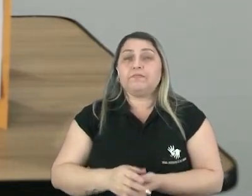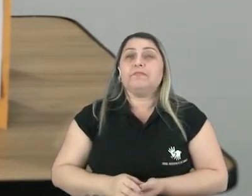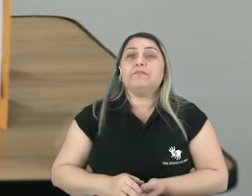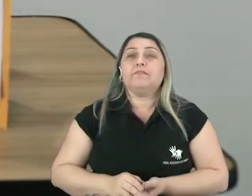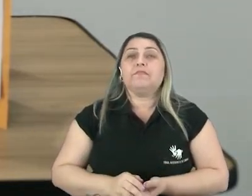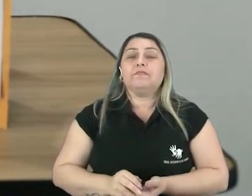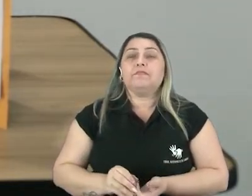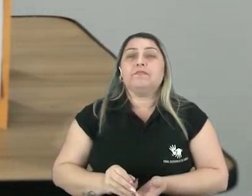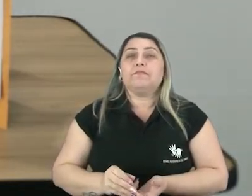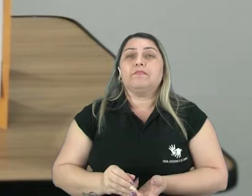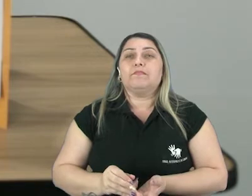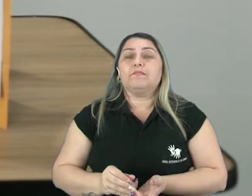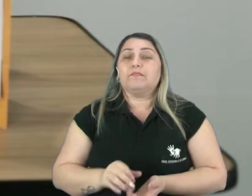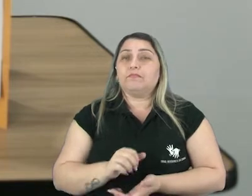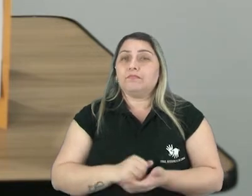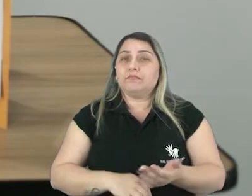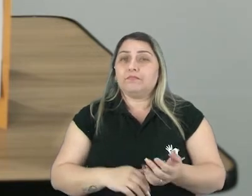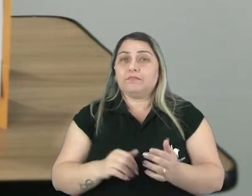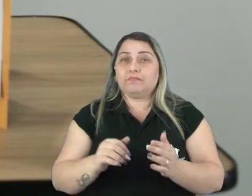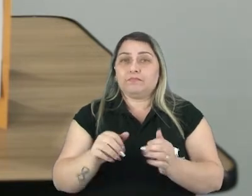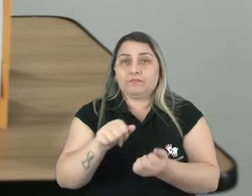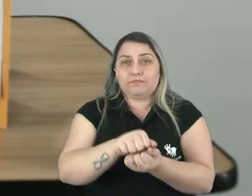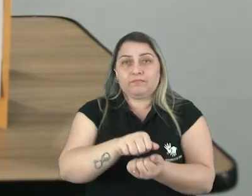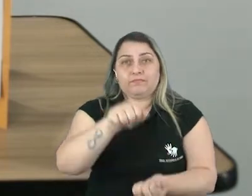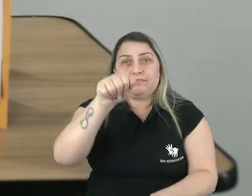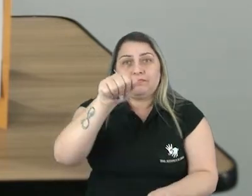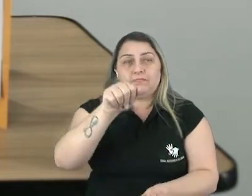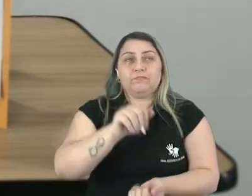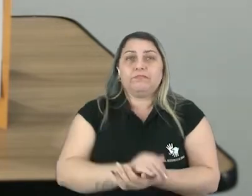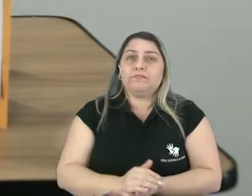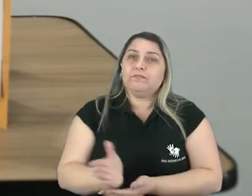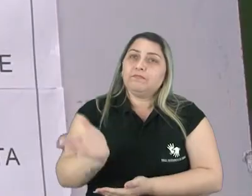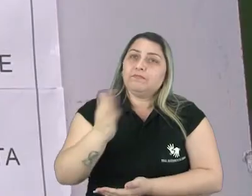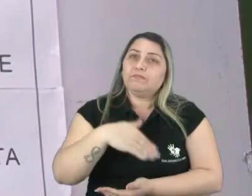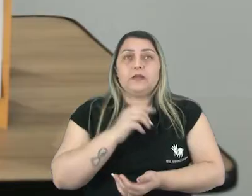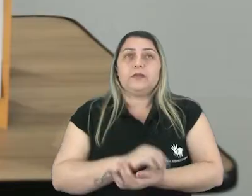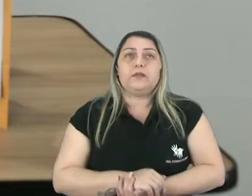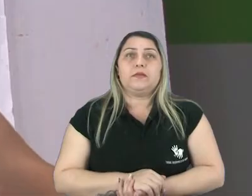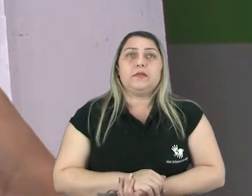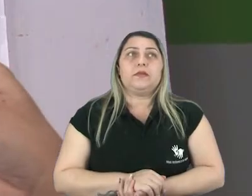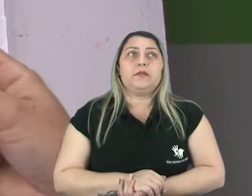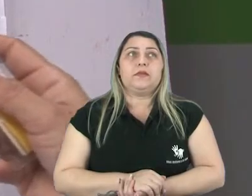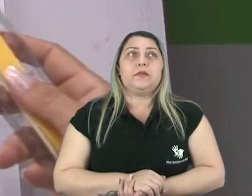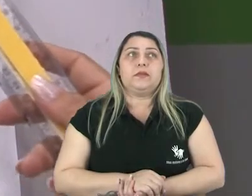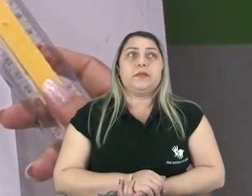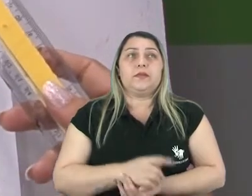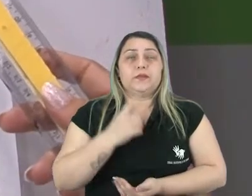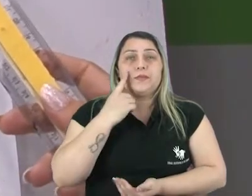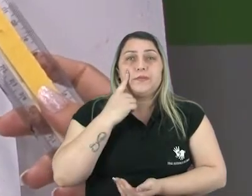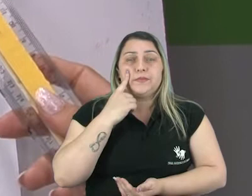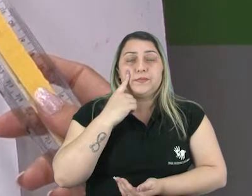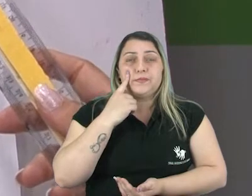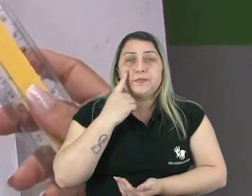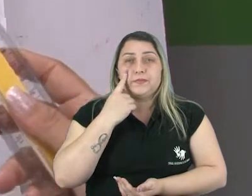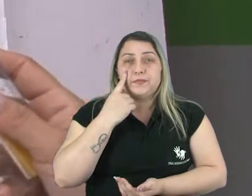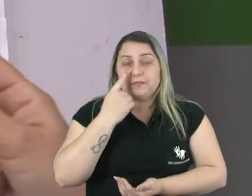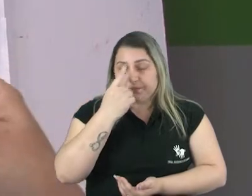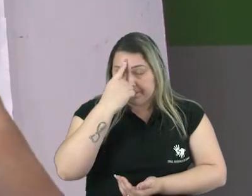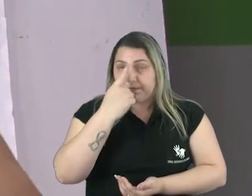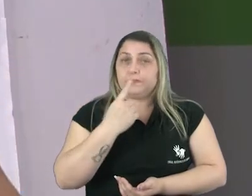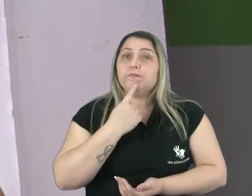atividade. Vamos para a atividade no cartaz. Vamos lá? Observe a imagem e